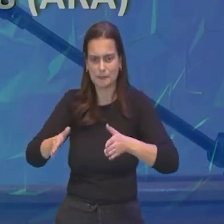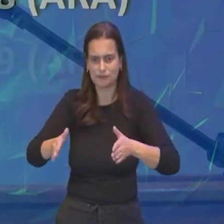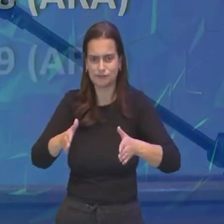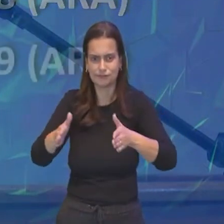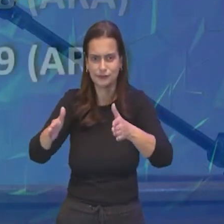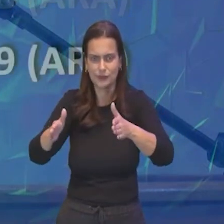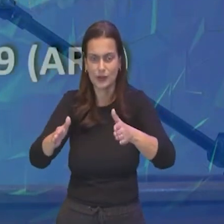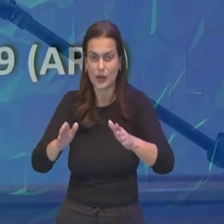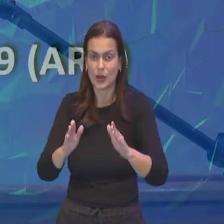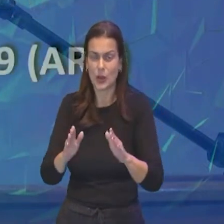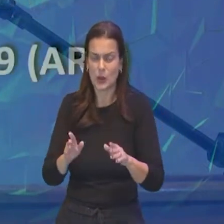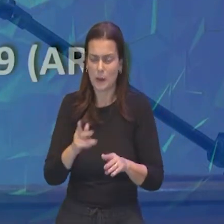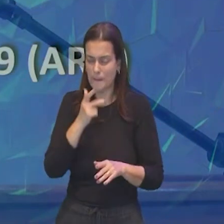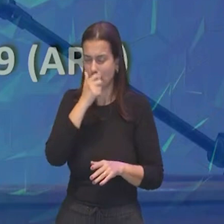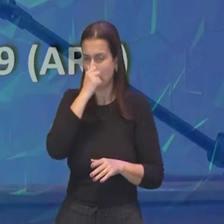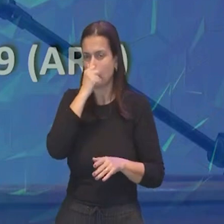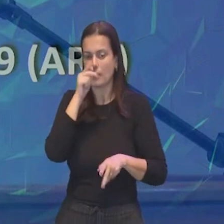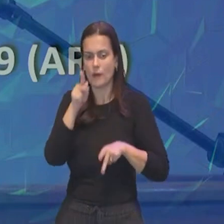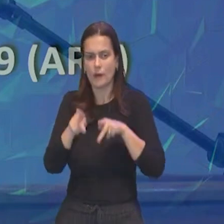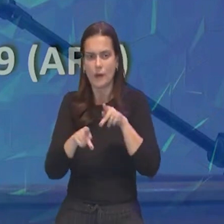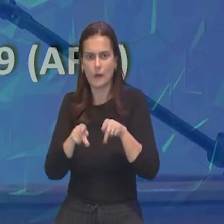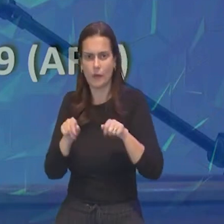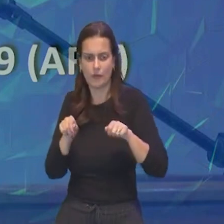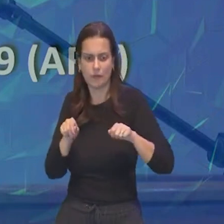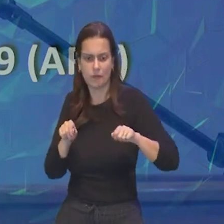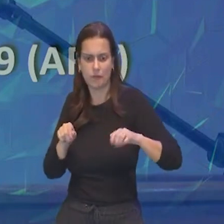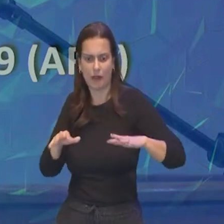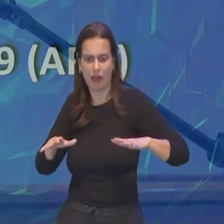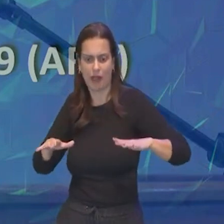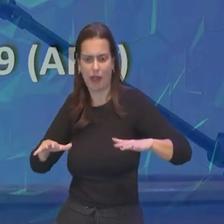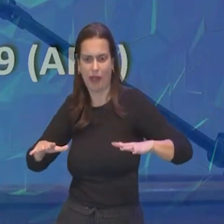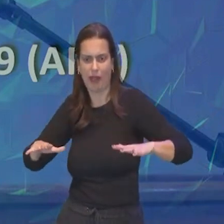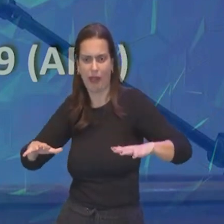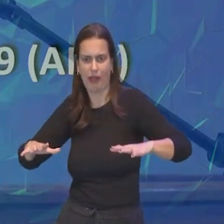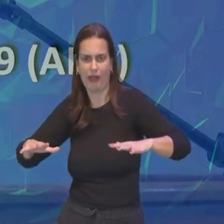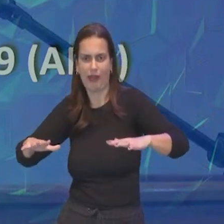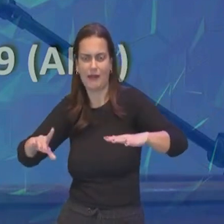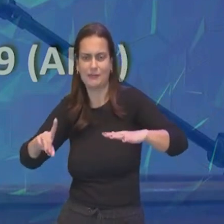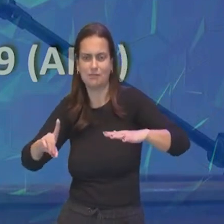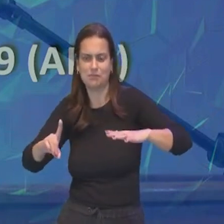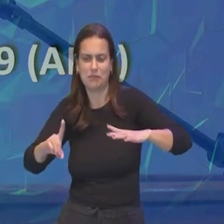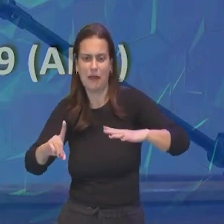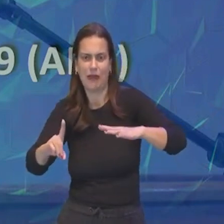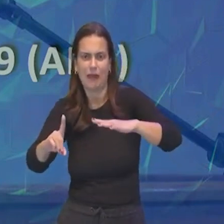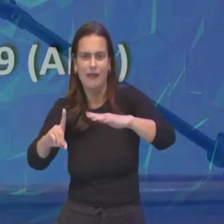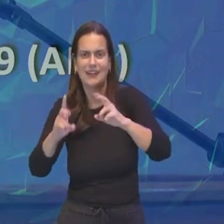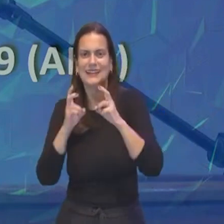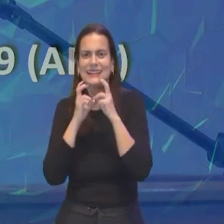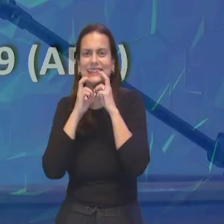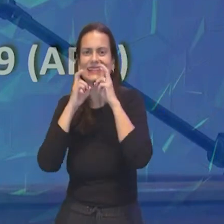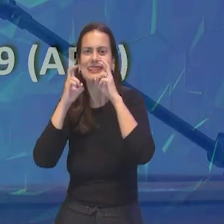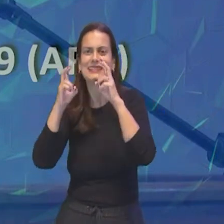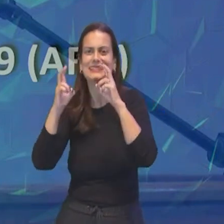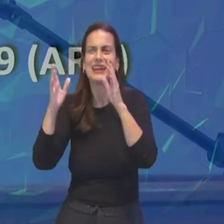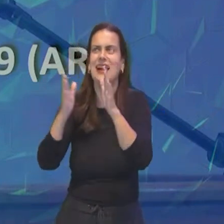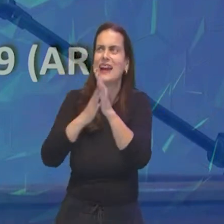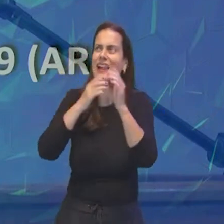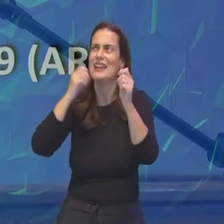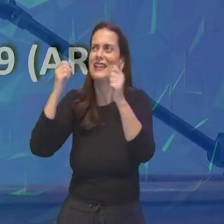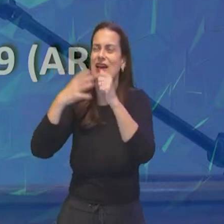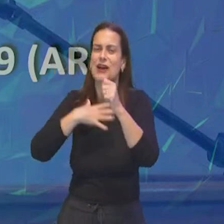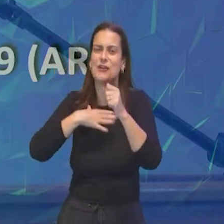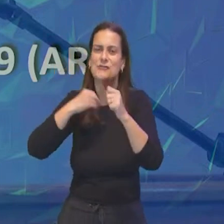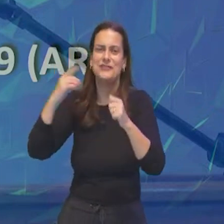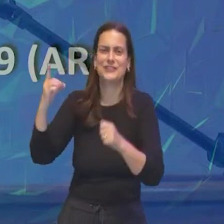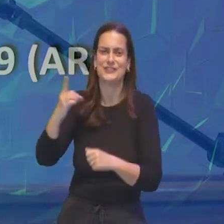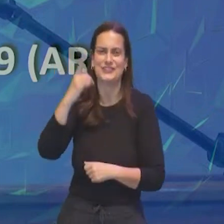as multidões, tanto as que precediam como as que o seguiam, clamavam: Hosana ao filho de